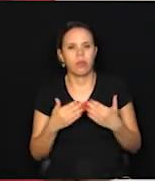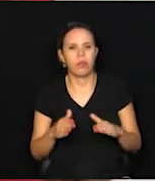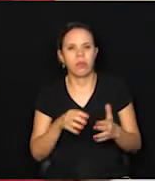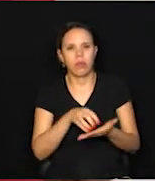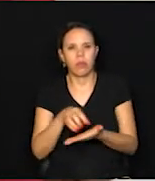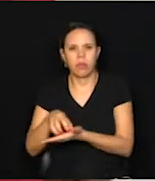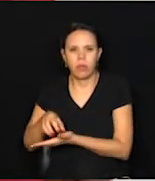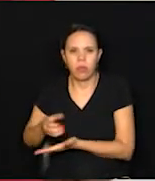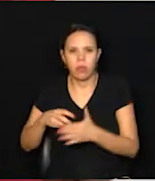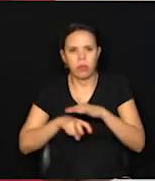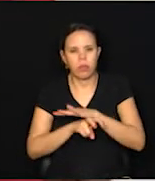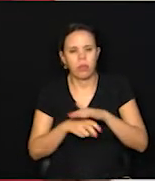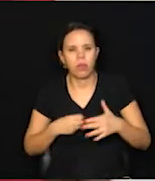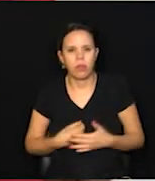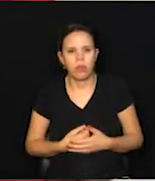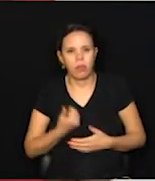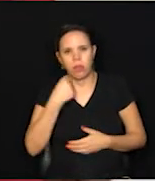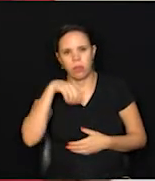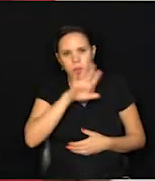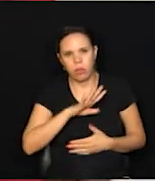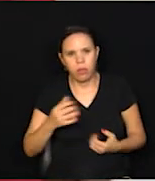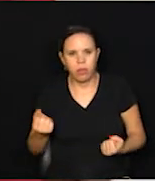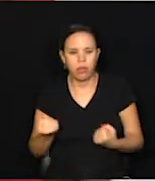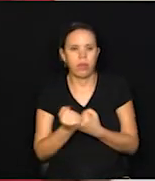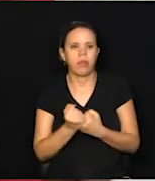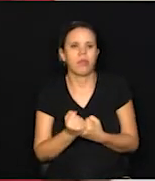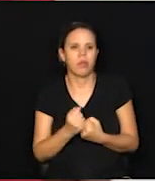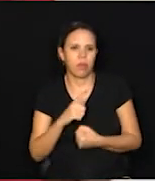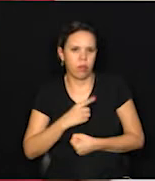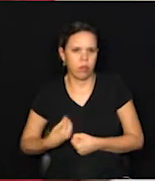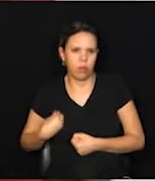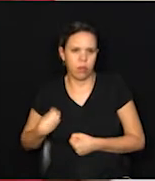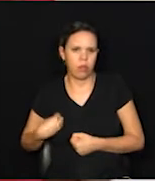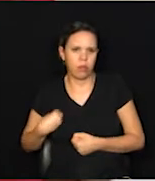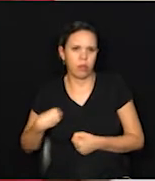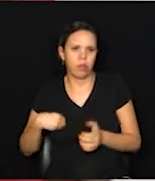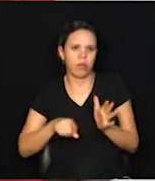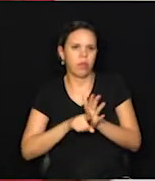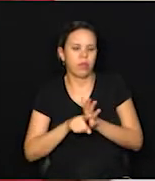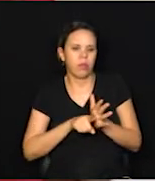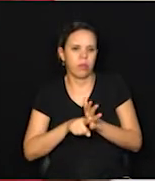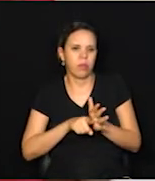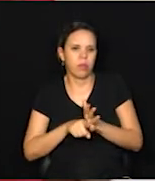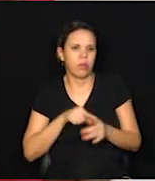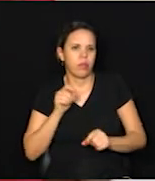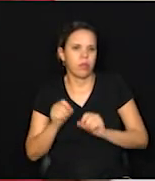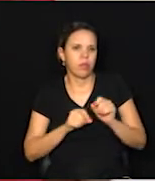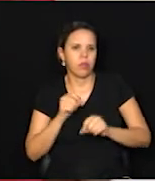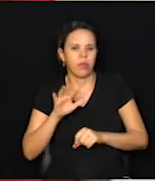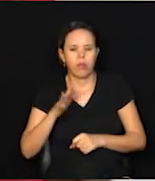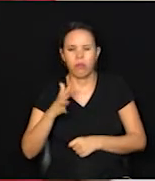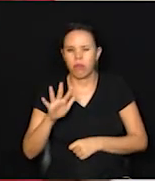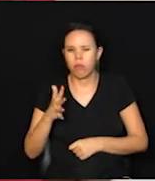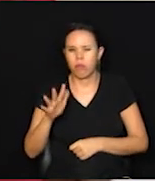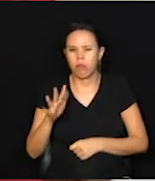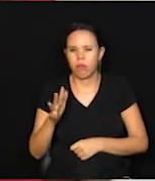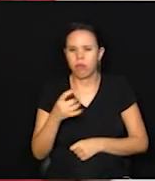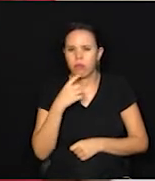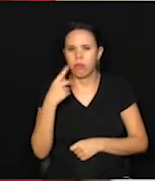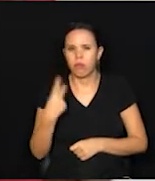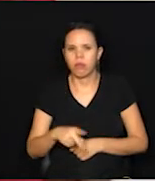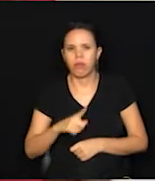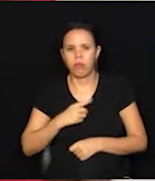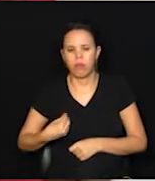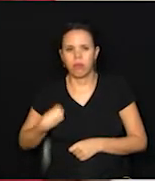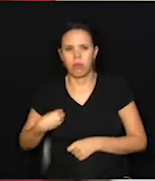abrigos, creches, aquelas mães de apoio. Existe um levantamento de que mais ou menos, que em Campinas